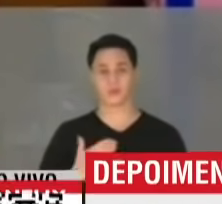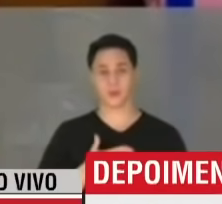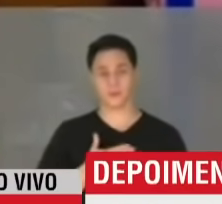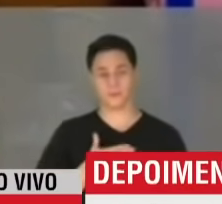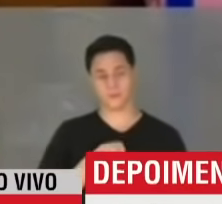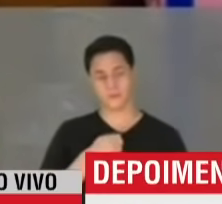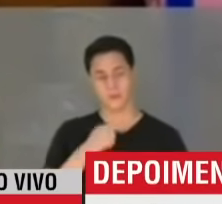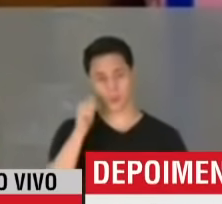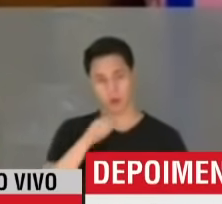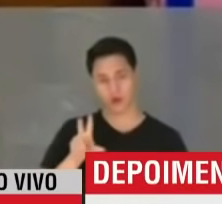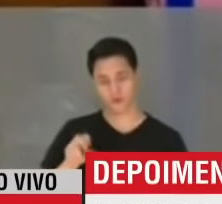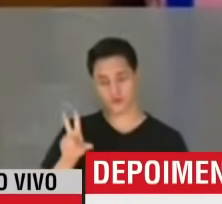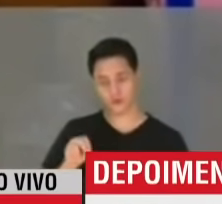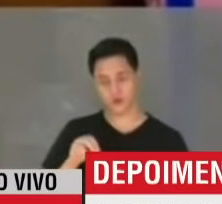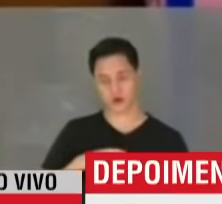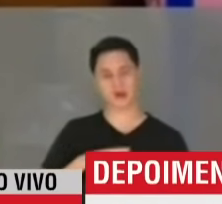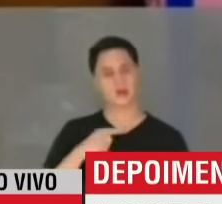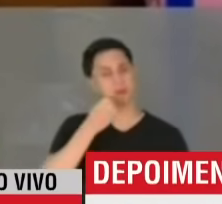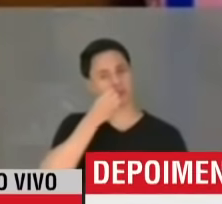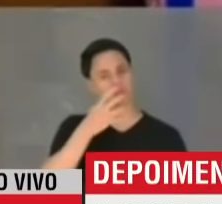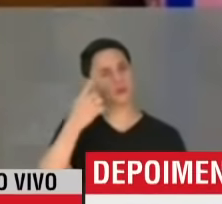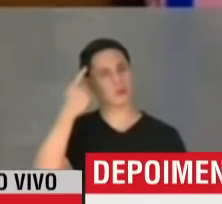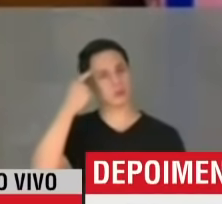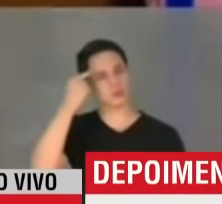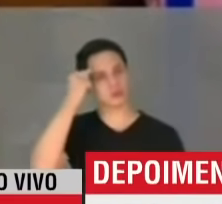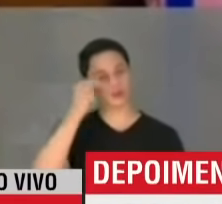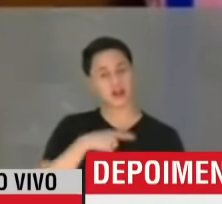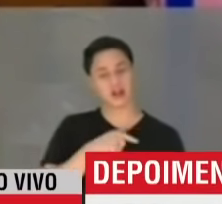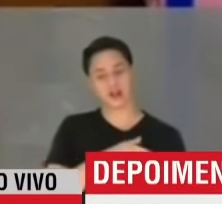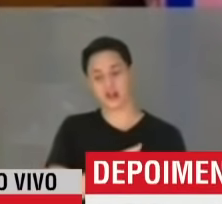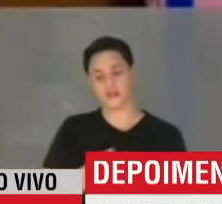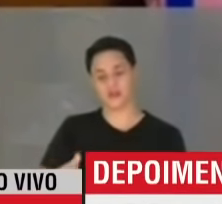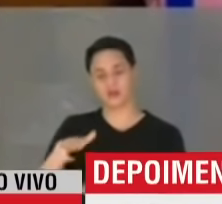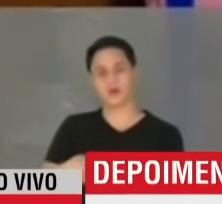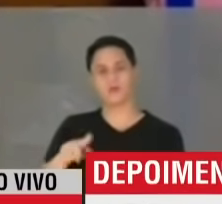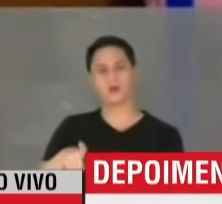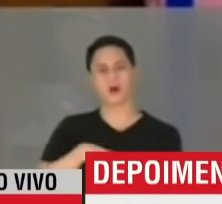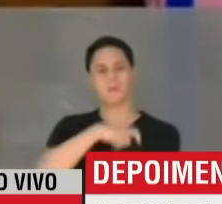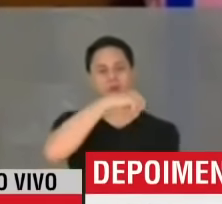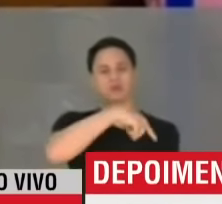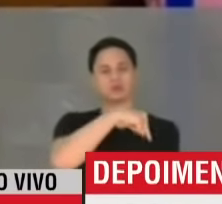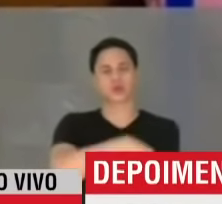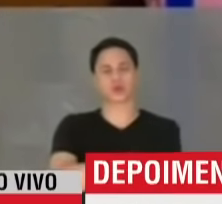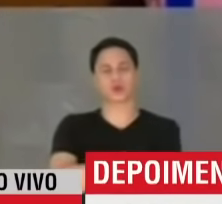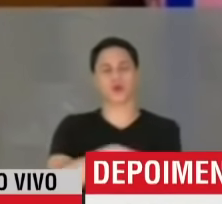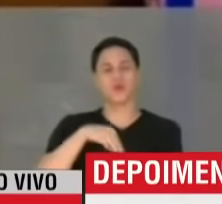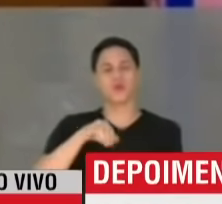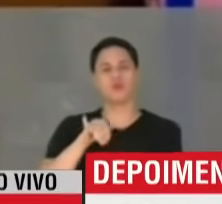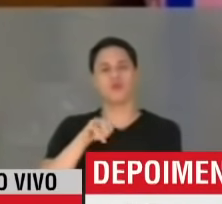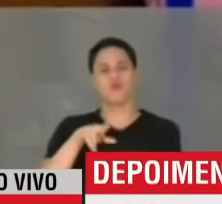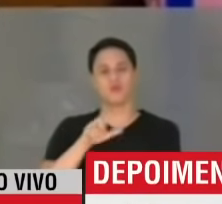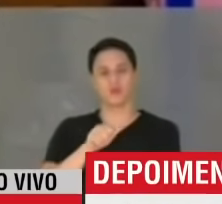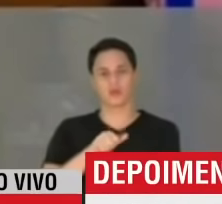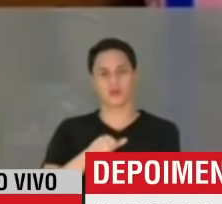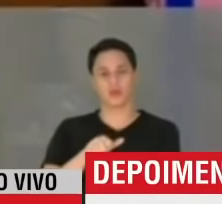levada lúcida a uma área de enfermaria e foi sedada com bomba de morfina. Em pouco tempo,